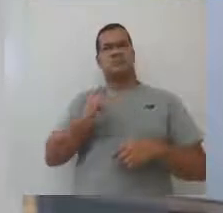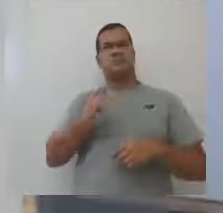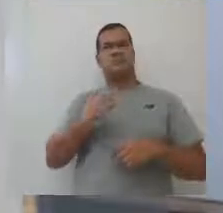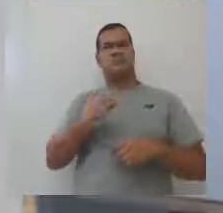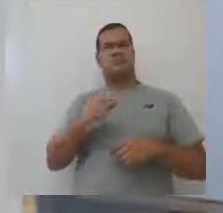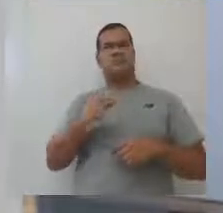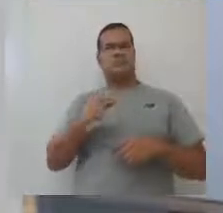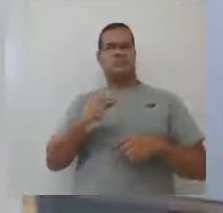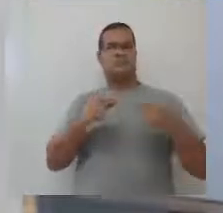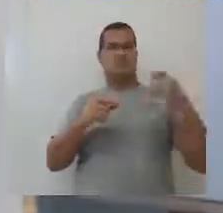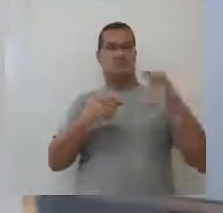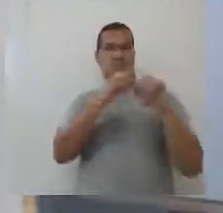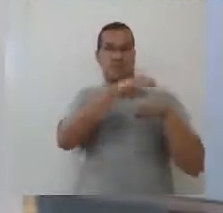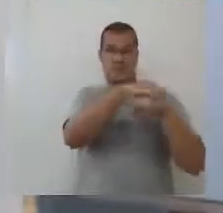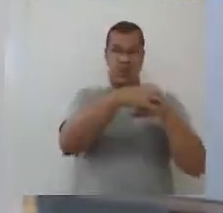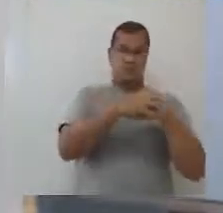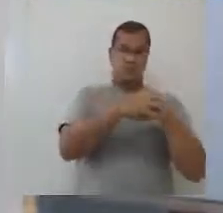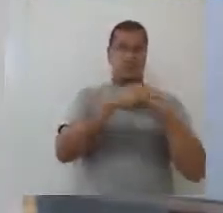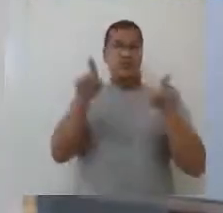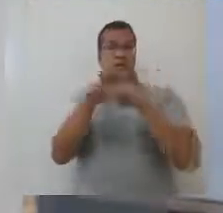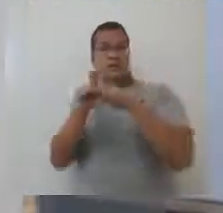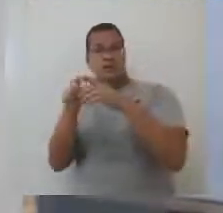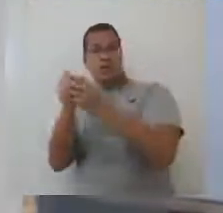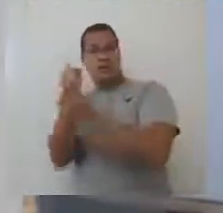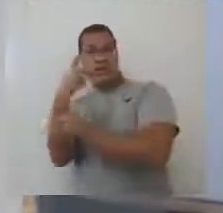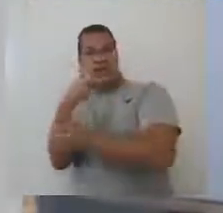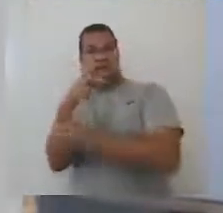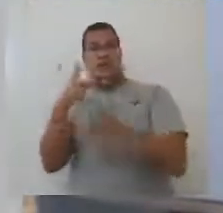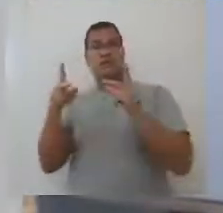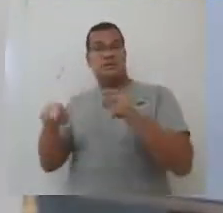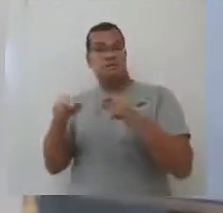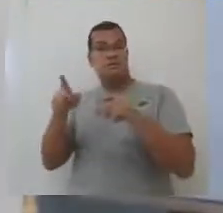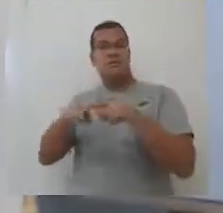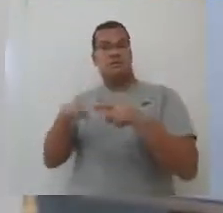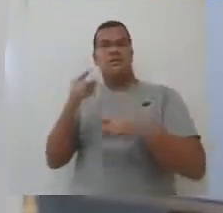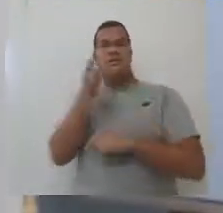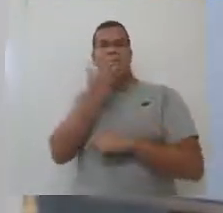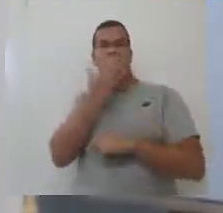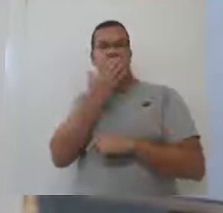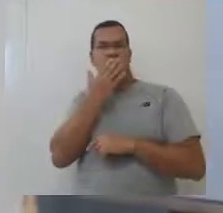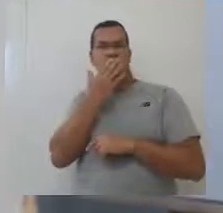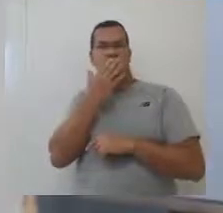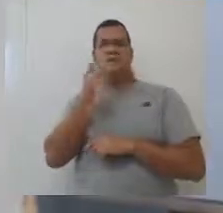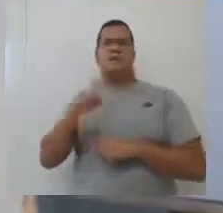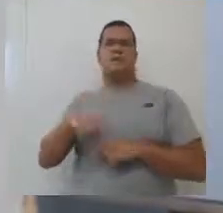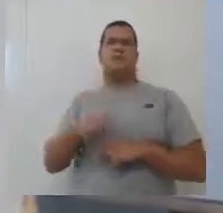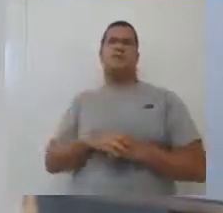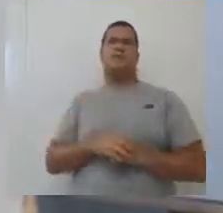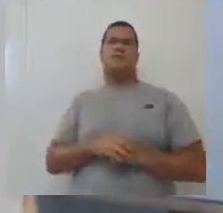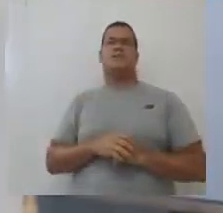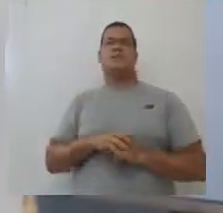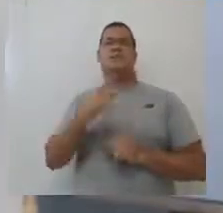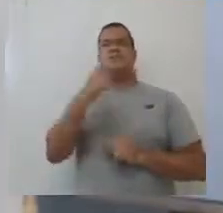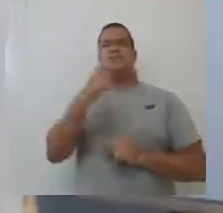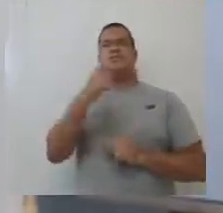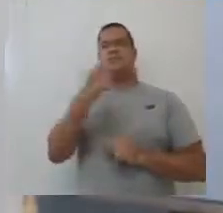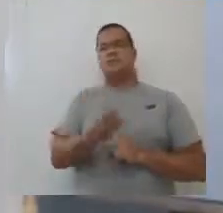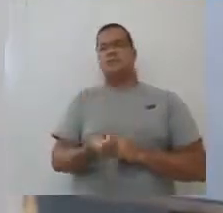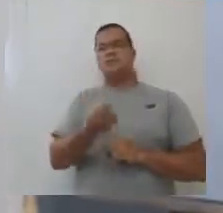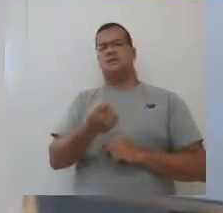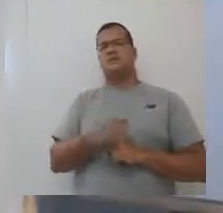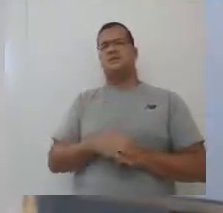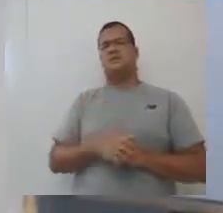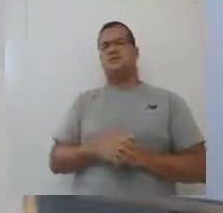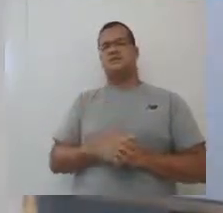homozigótica dominante para textura e, ao mesmo tempo, homozigótica dominante para coloração é 1/16, tá?